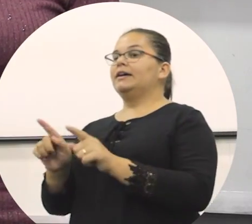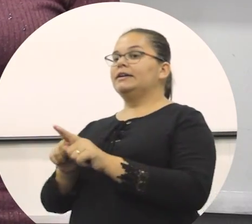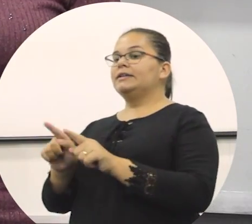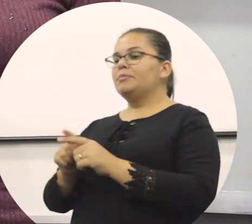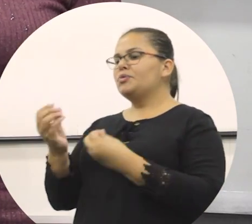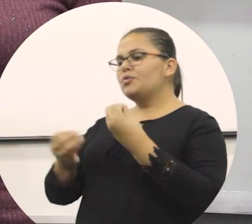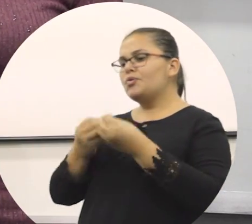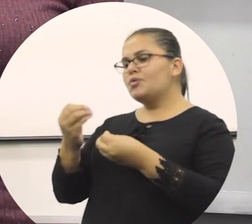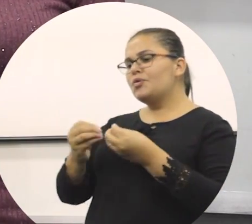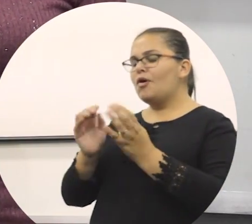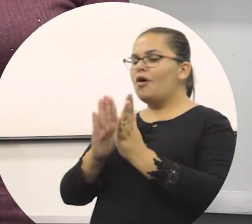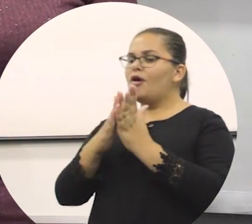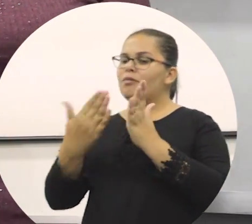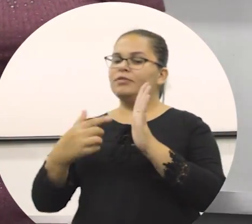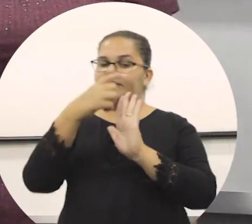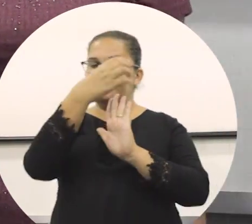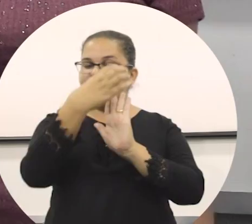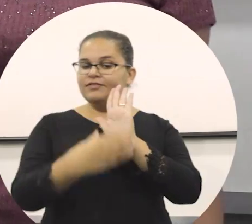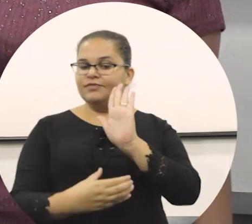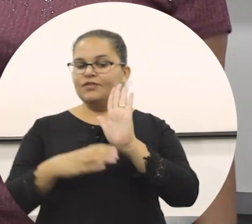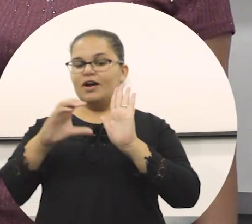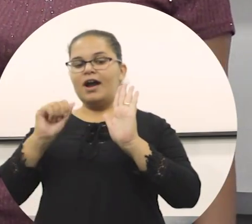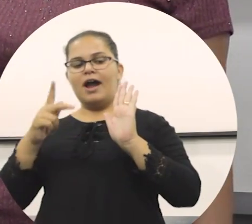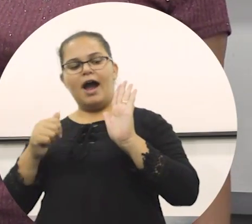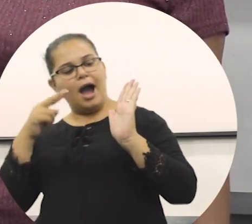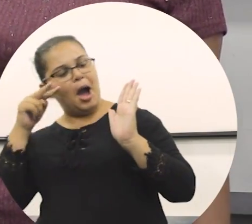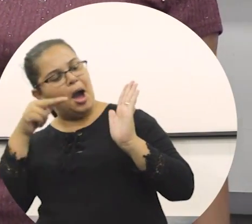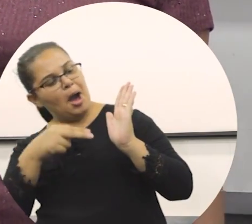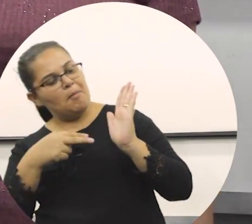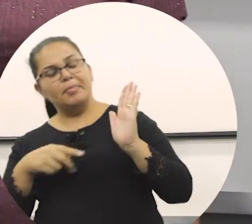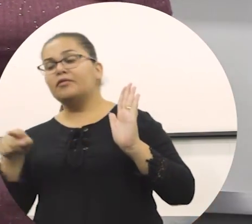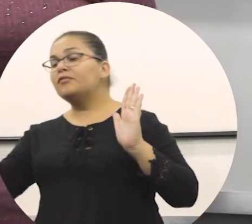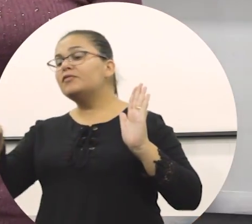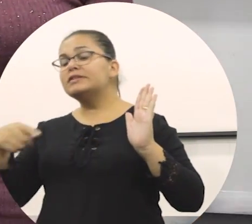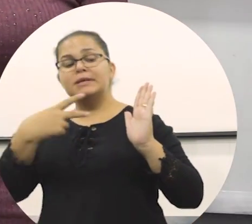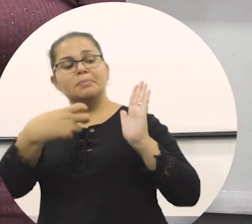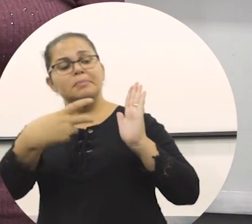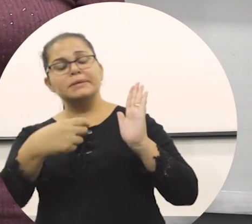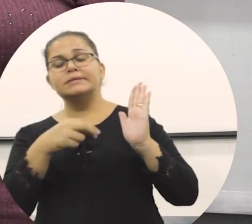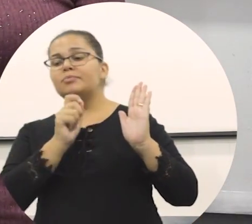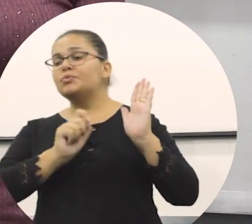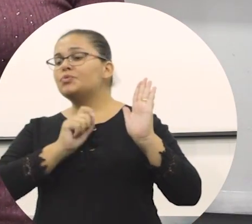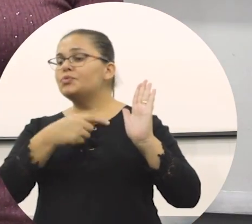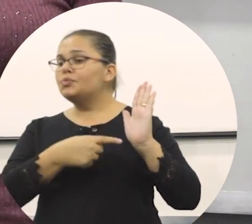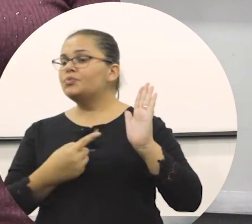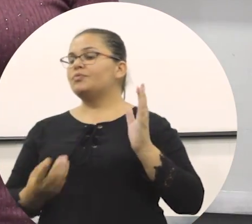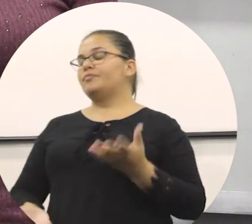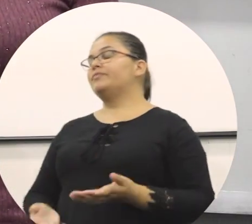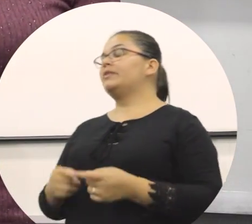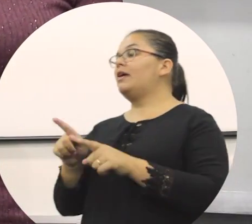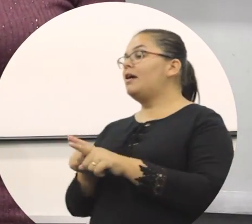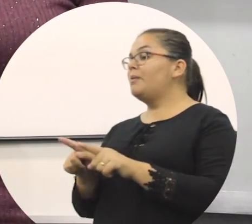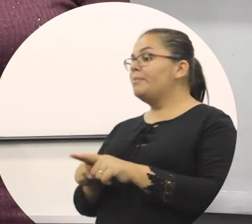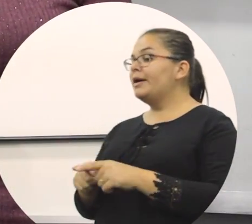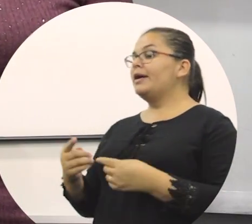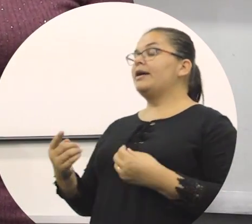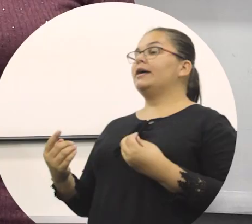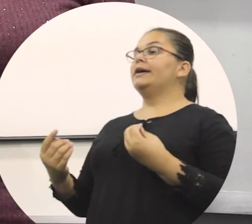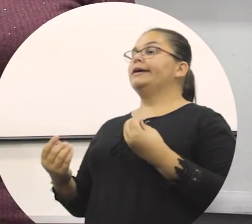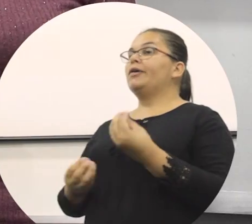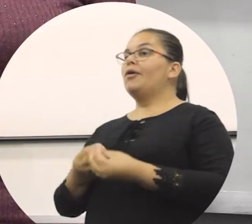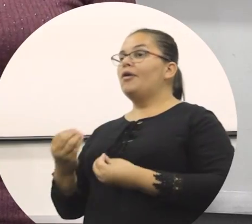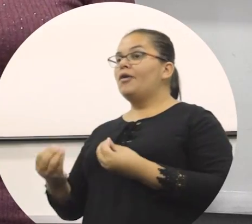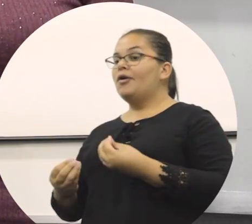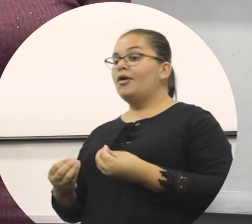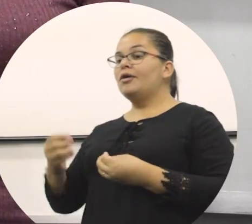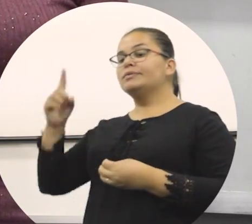do livro, da capa da revista, os anúncios, rótulos, comentamos a respeito do que é trabalhado hoje na escola, a